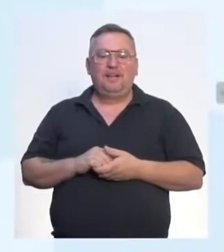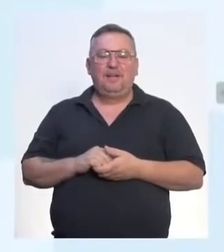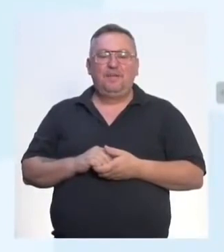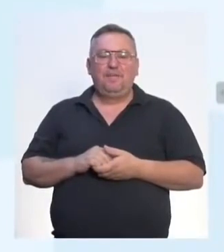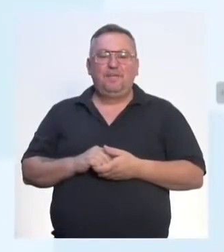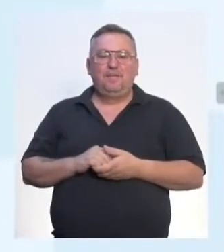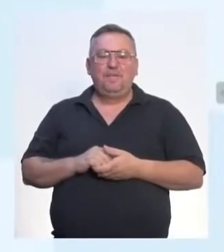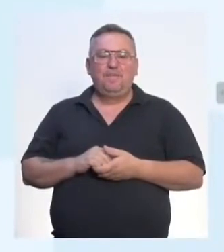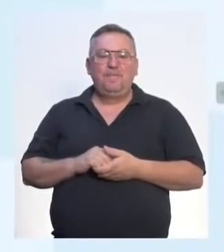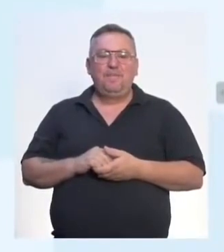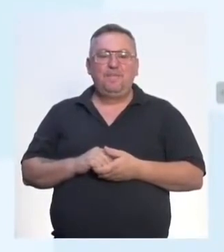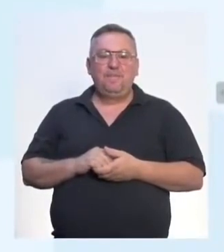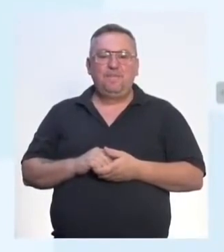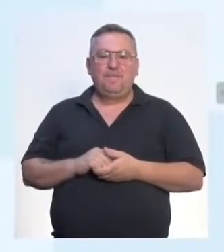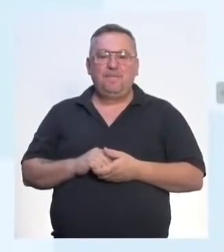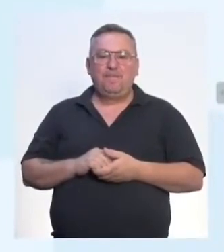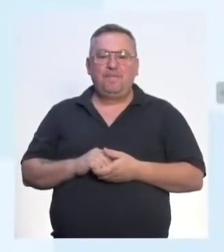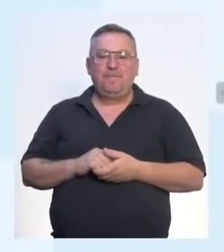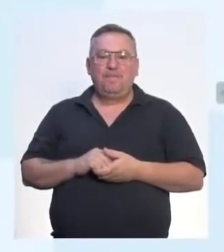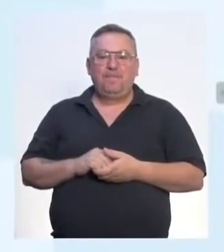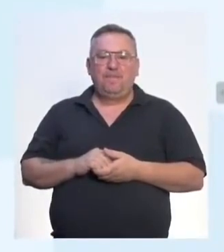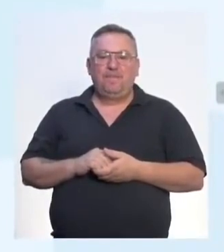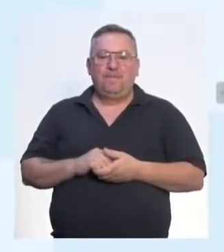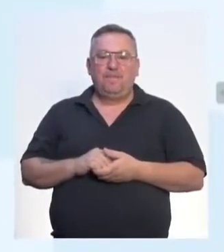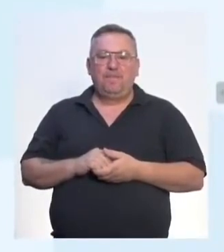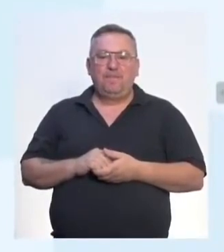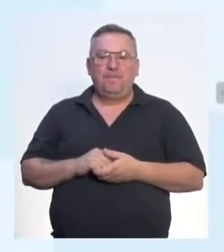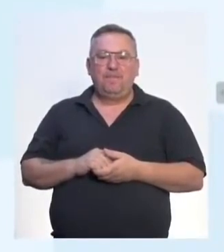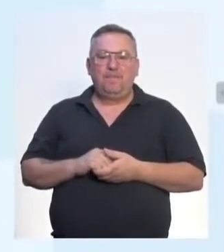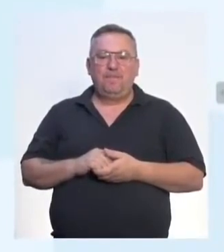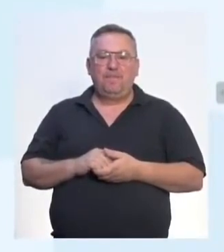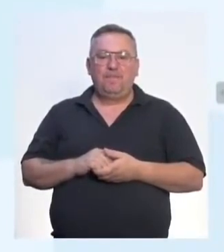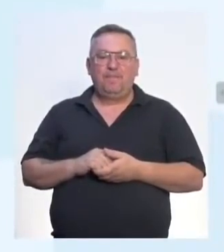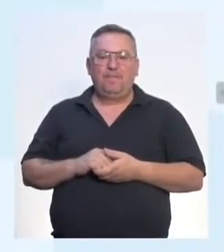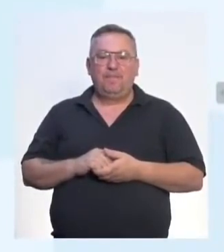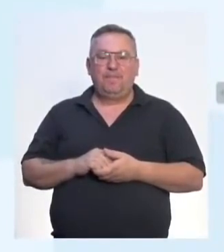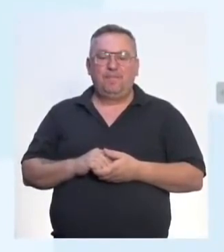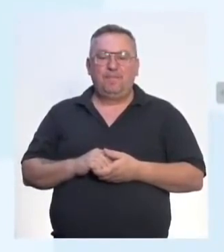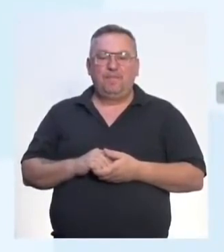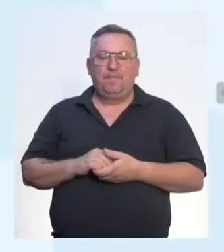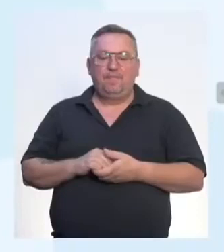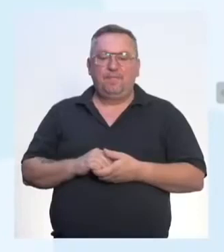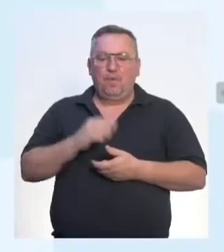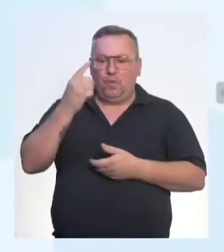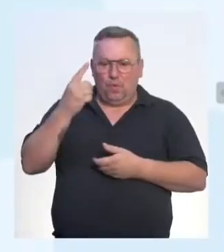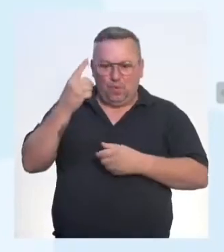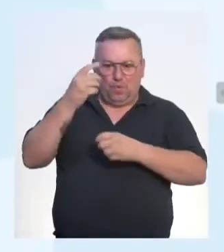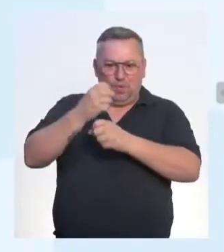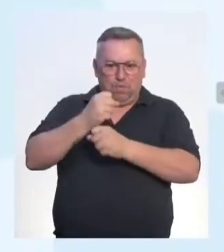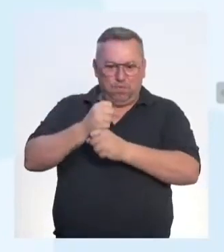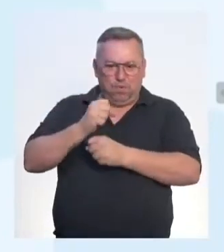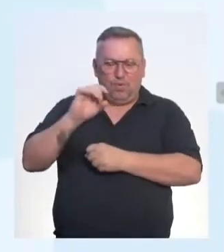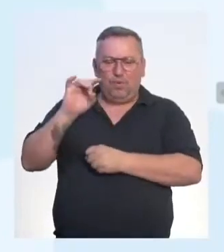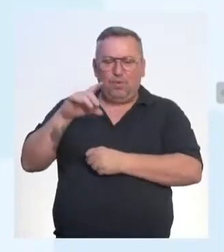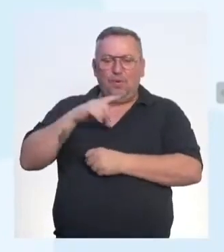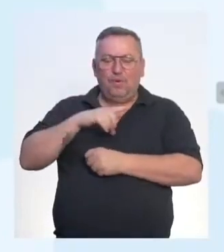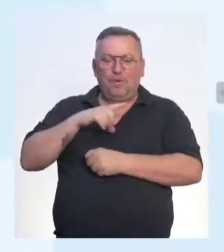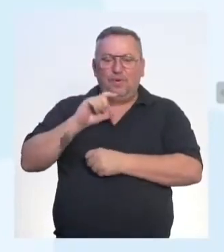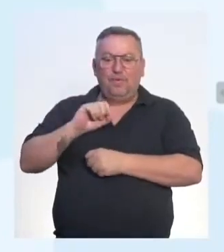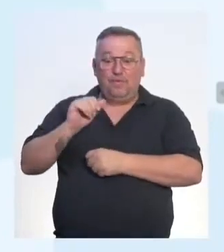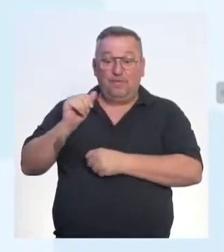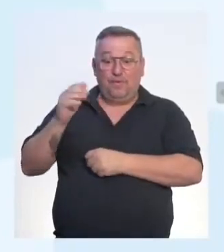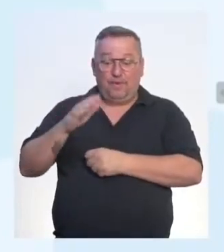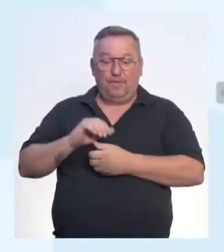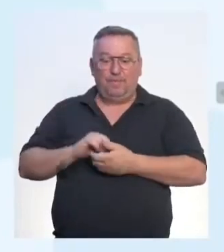Então, vou colocar aqui, ó. Vou colocar mais pra cá. Beleza. Então, um positivo. Um positivo. Beleza. Aí eu tenho, que é o que tá